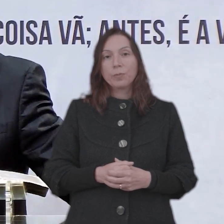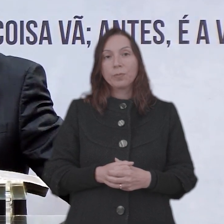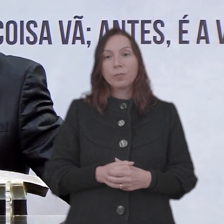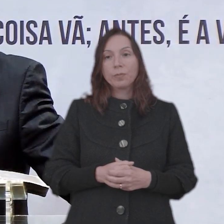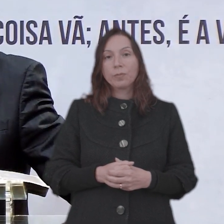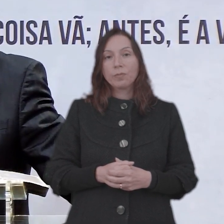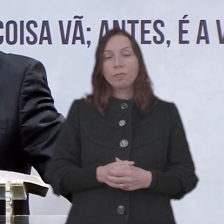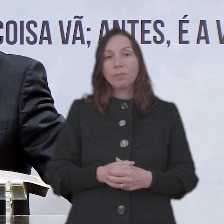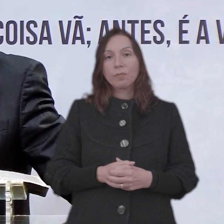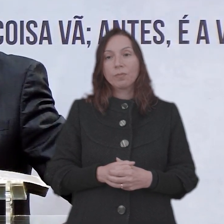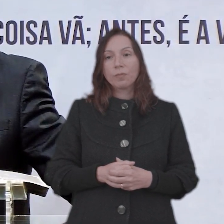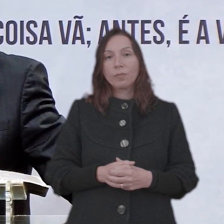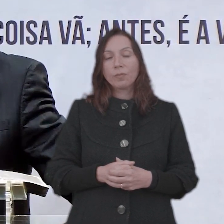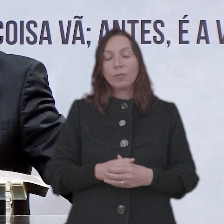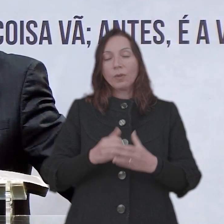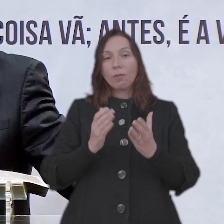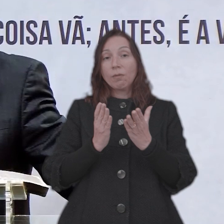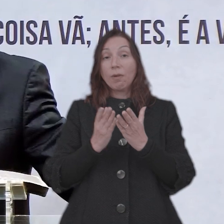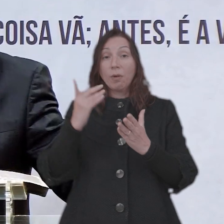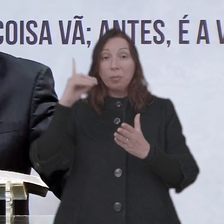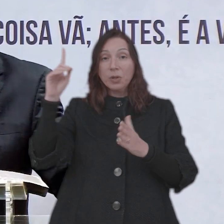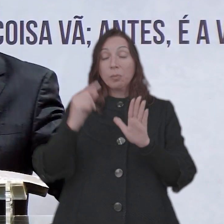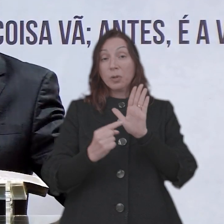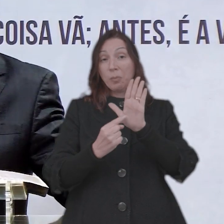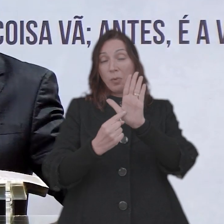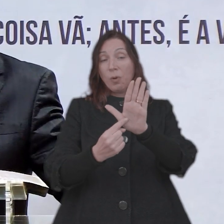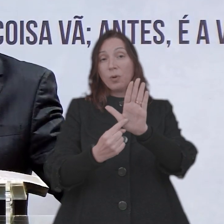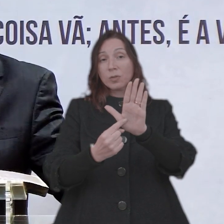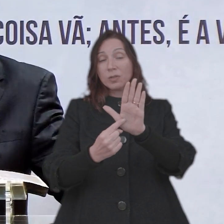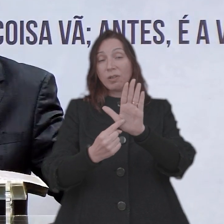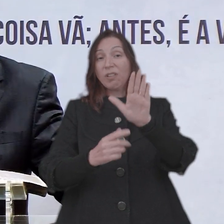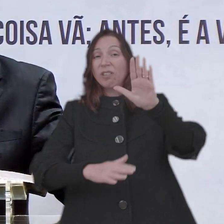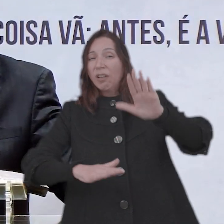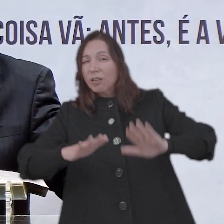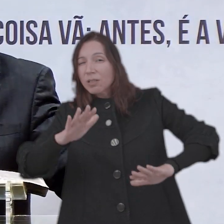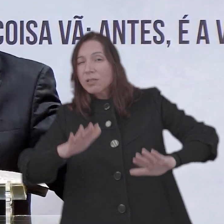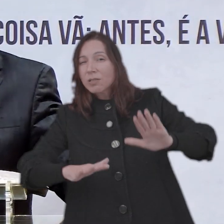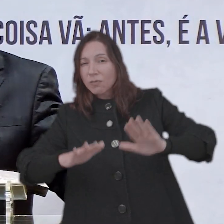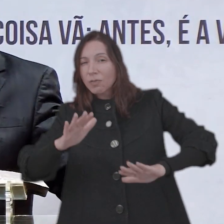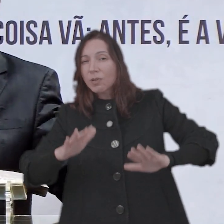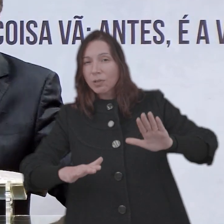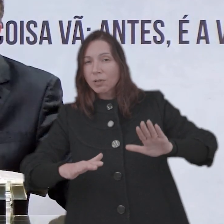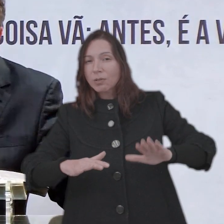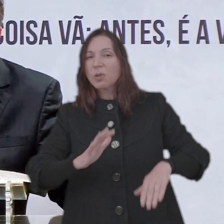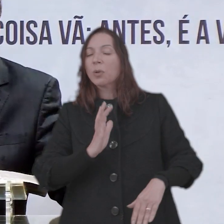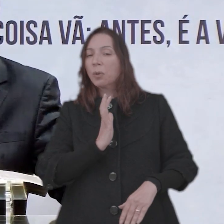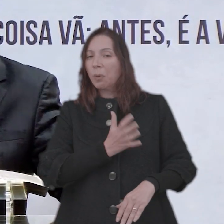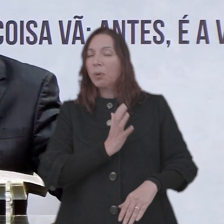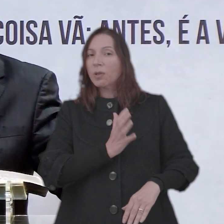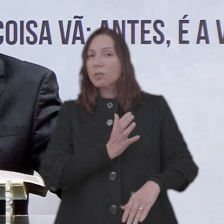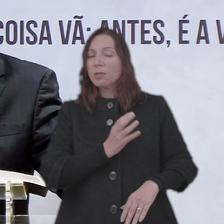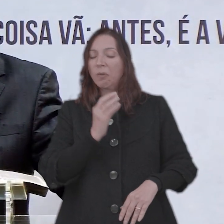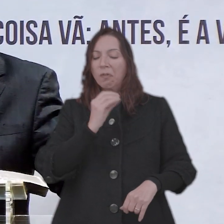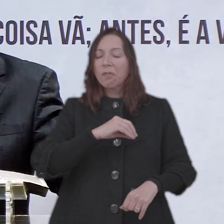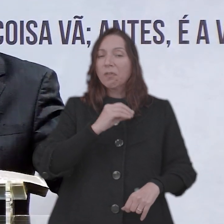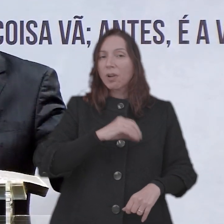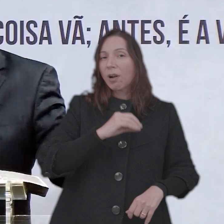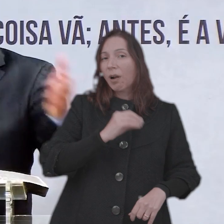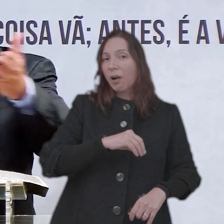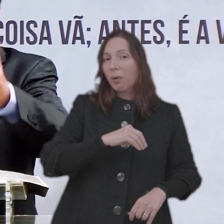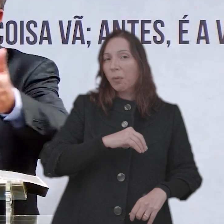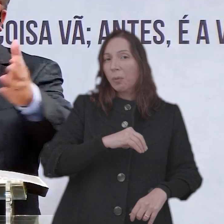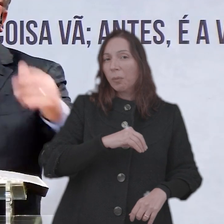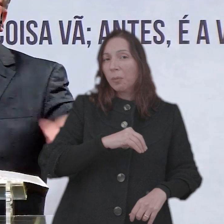há ocasiões onde o nosso coração ele se enfraquece